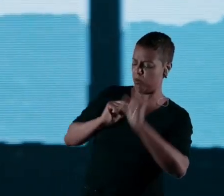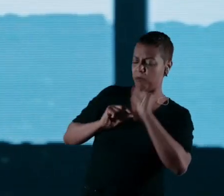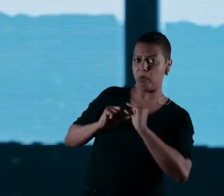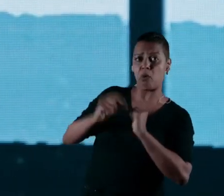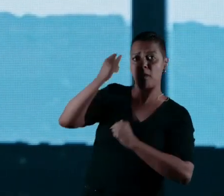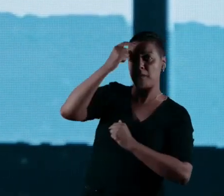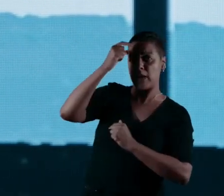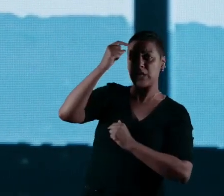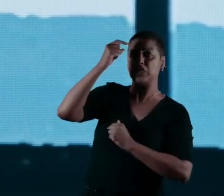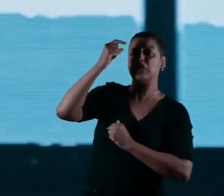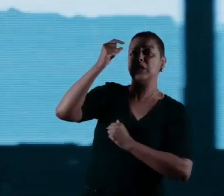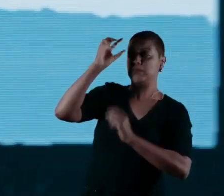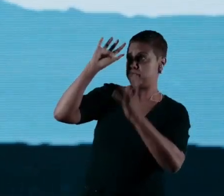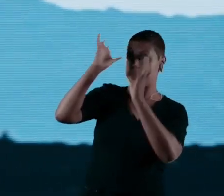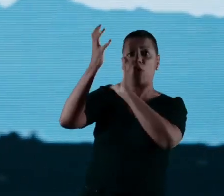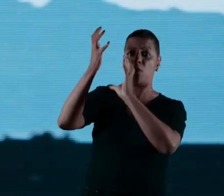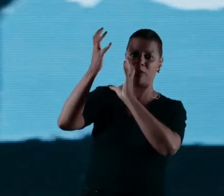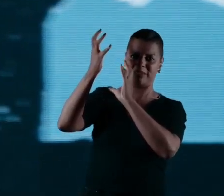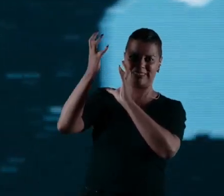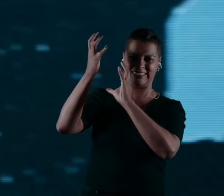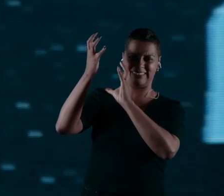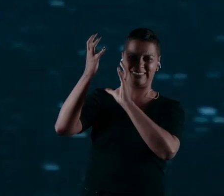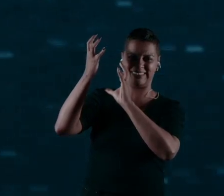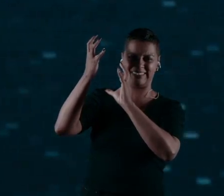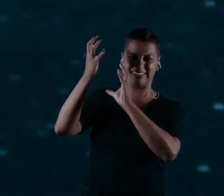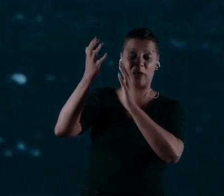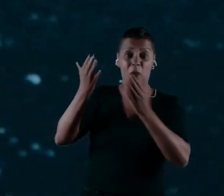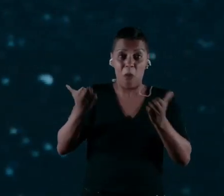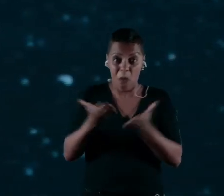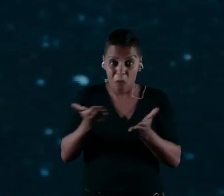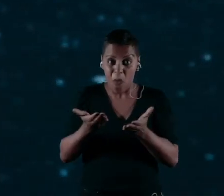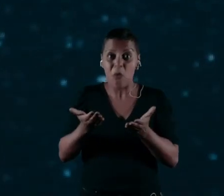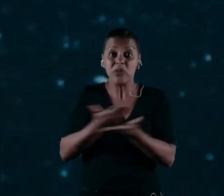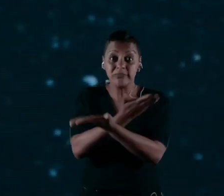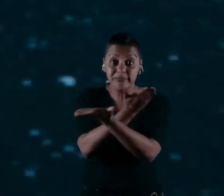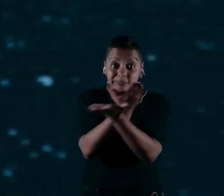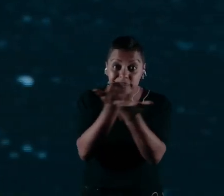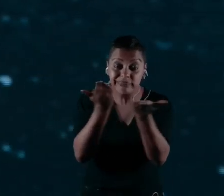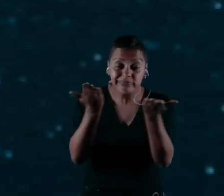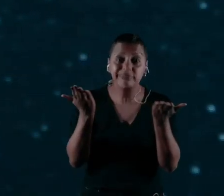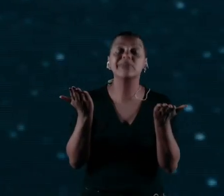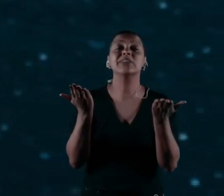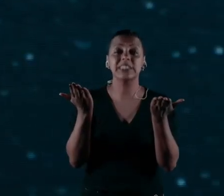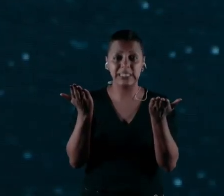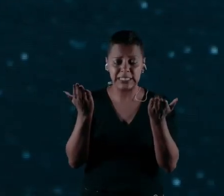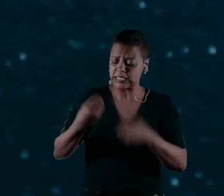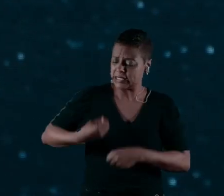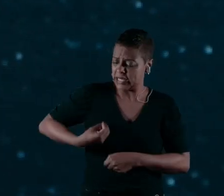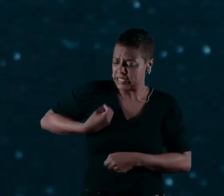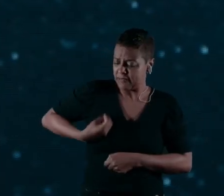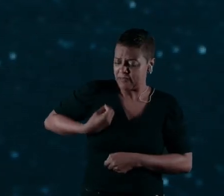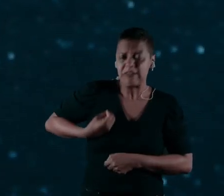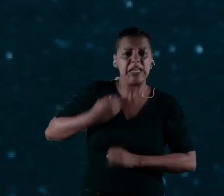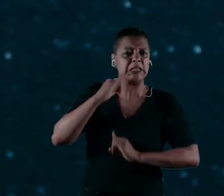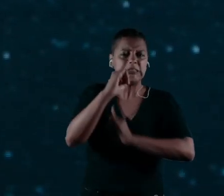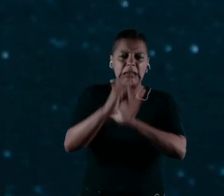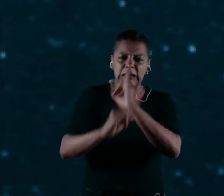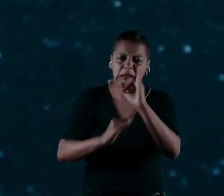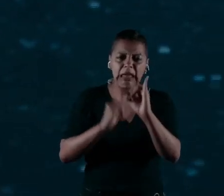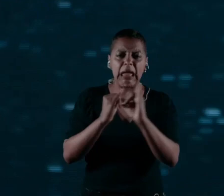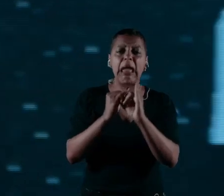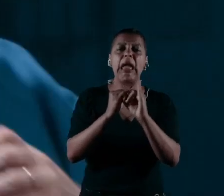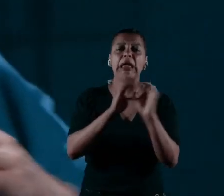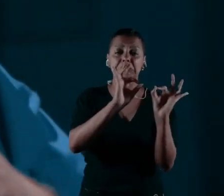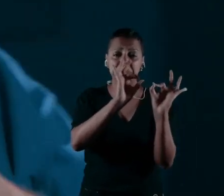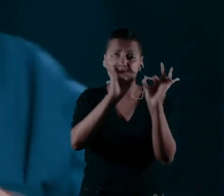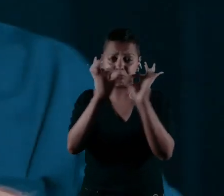mentalidade. Então, se existe hoje aqui, nesse lugar aqui, ou alguém que esteja me vendo pela internet, alguém